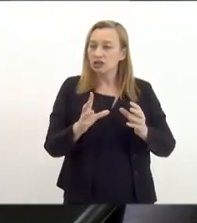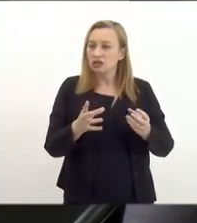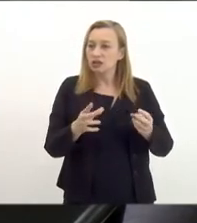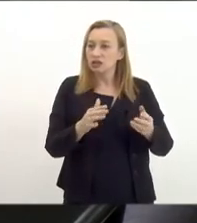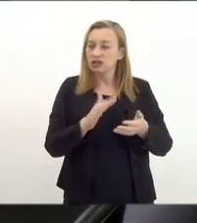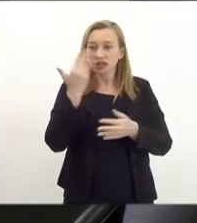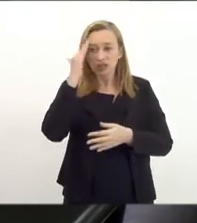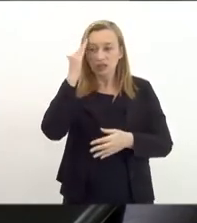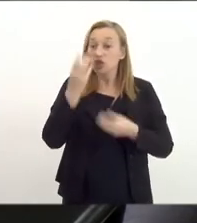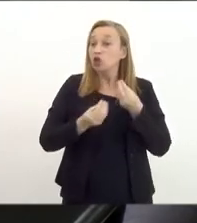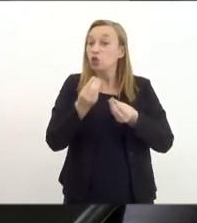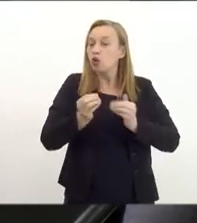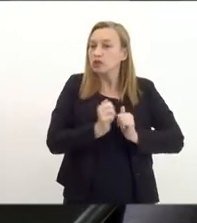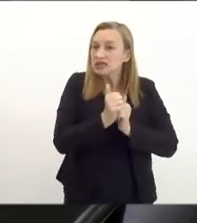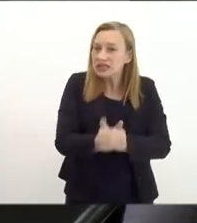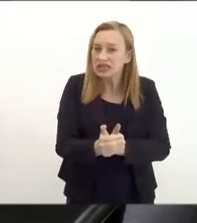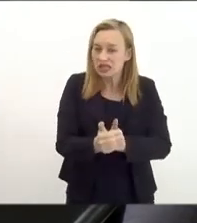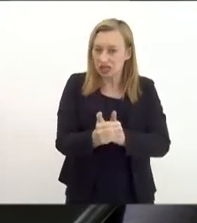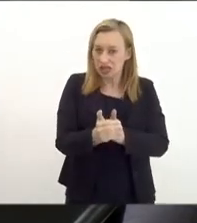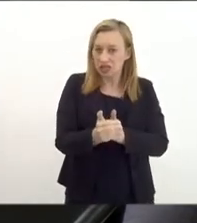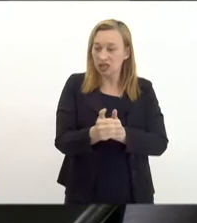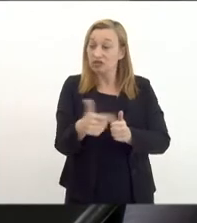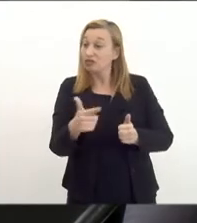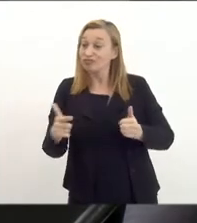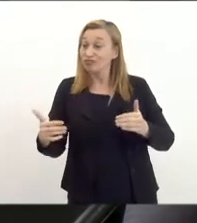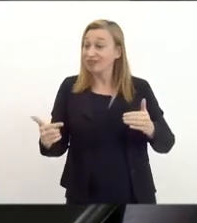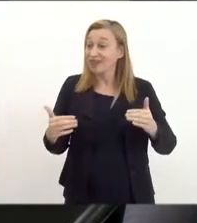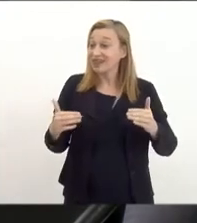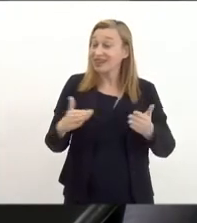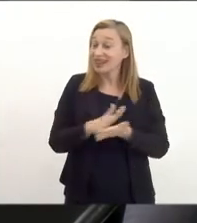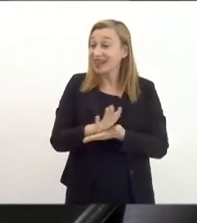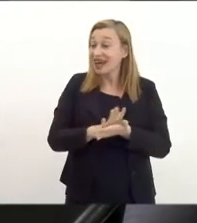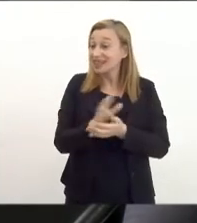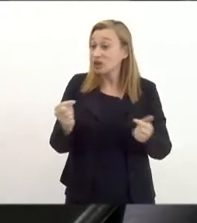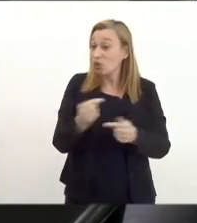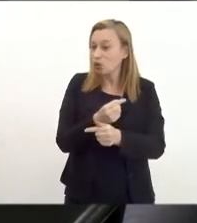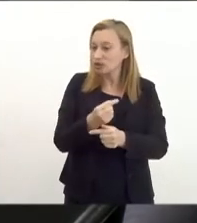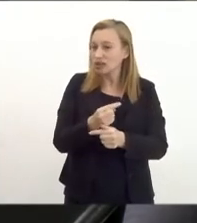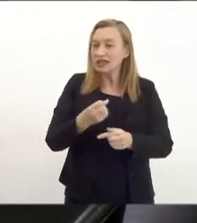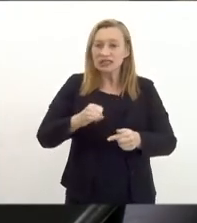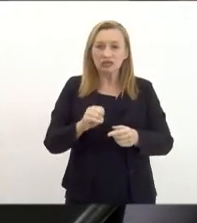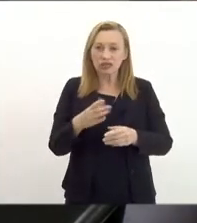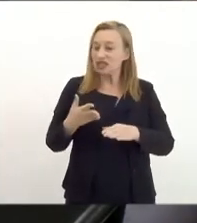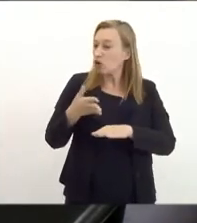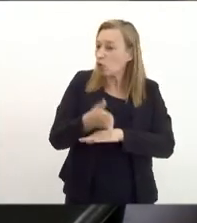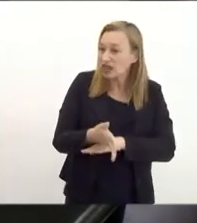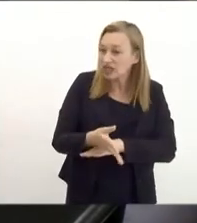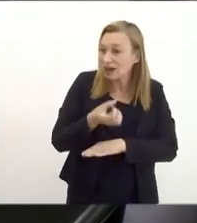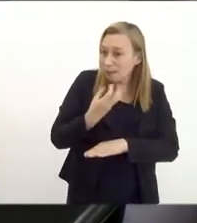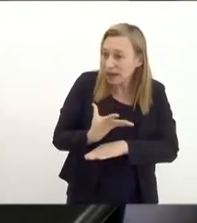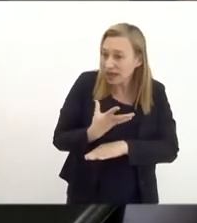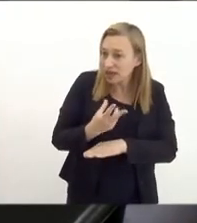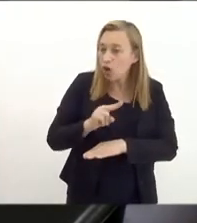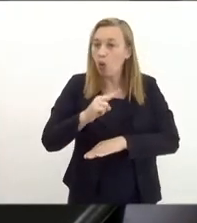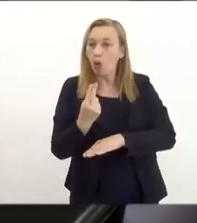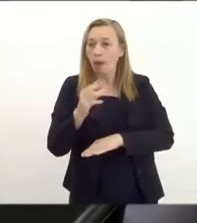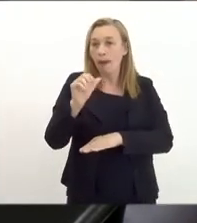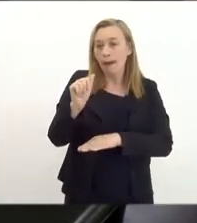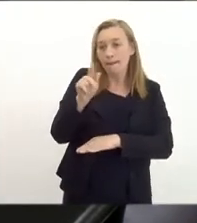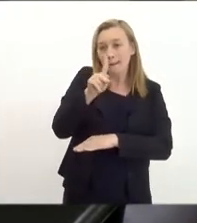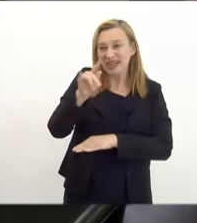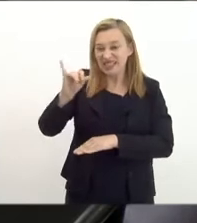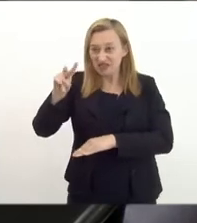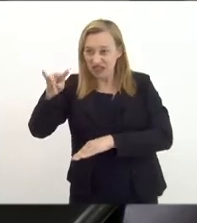não suscita nenhuma nenhum desacordo porque se você não entra bem ou não entra pacificado